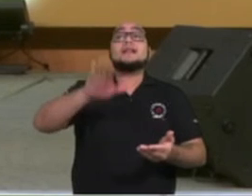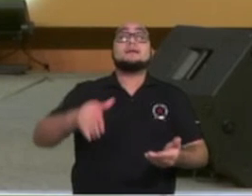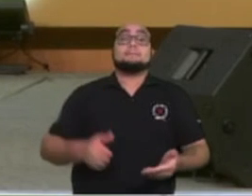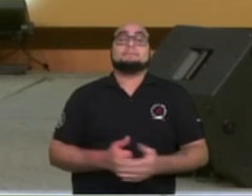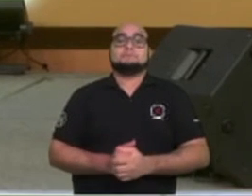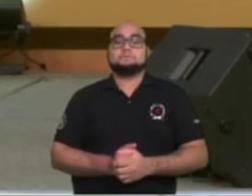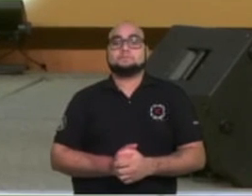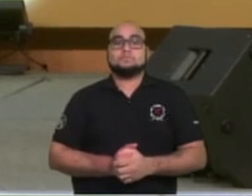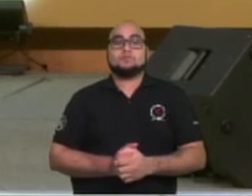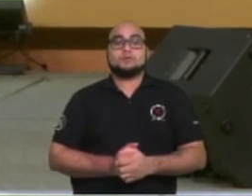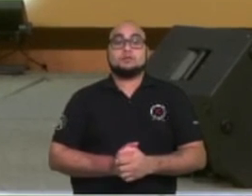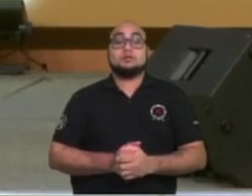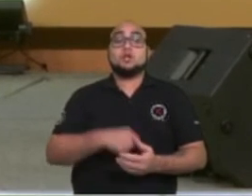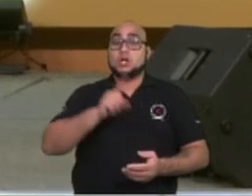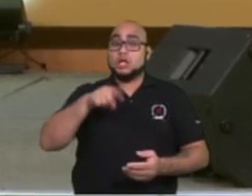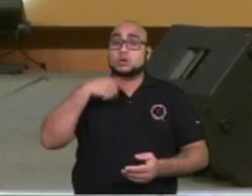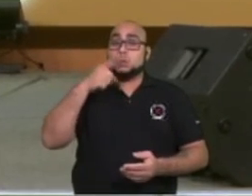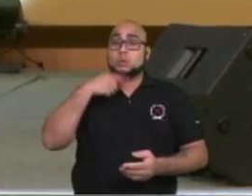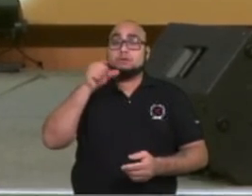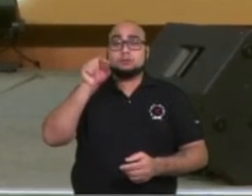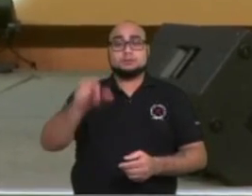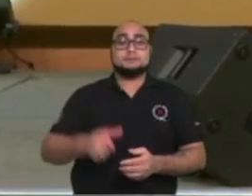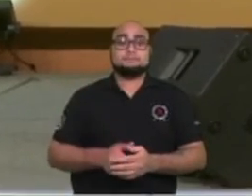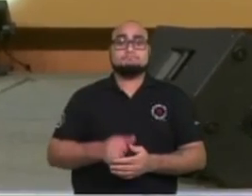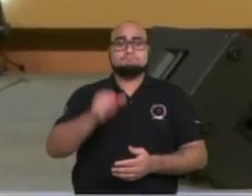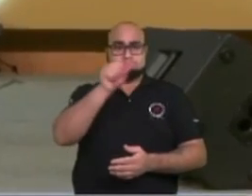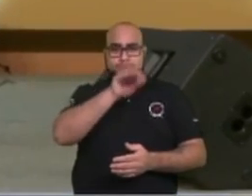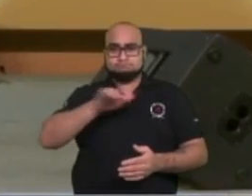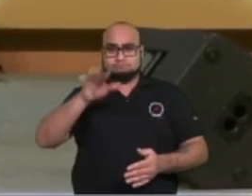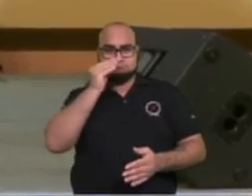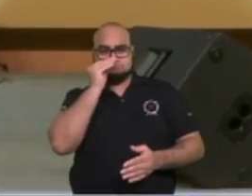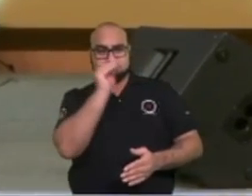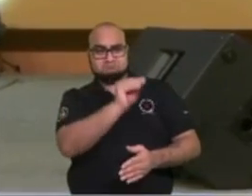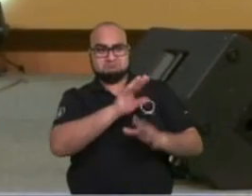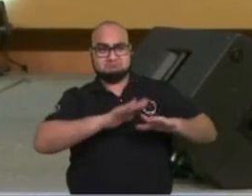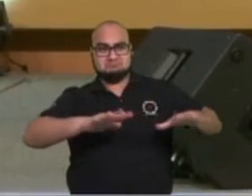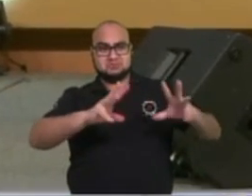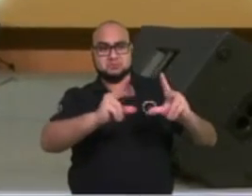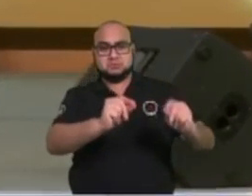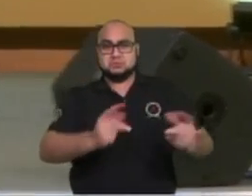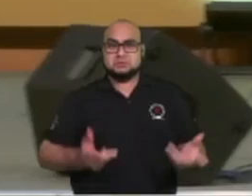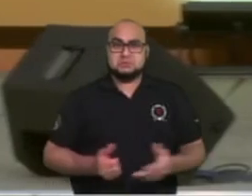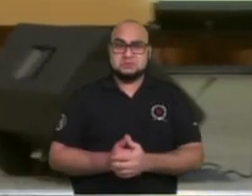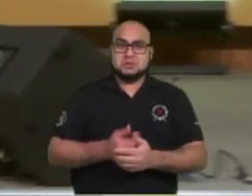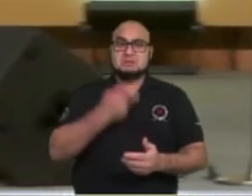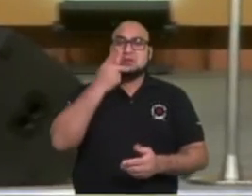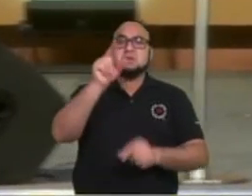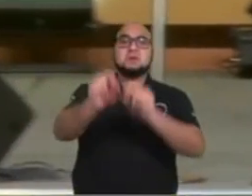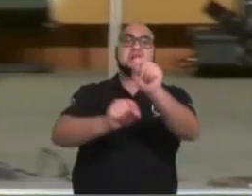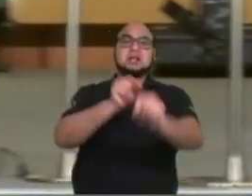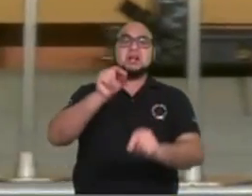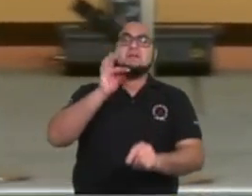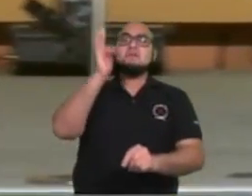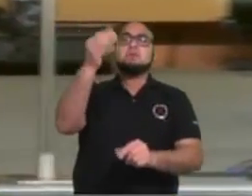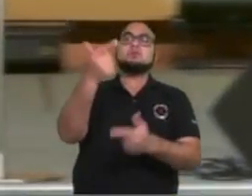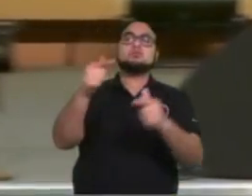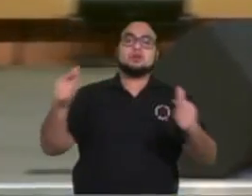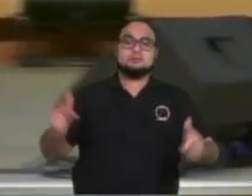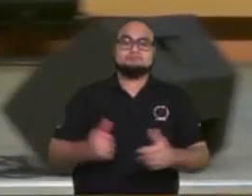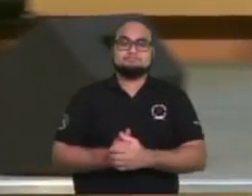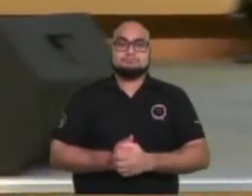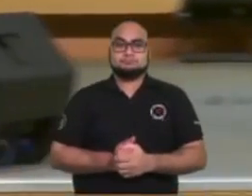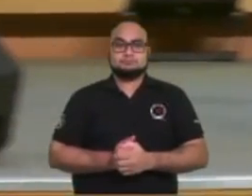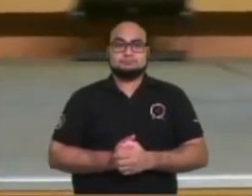aqueles que duvidam de você até em cima nas prestam você aqueles que dizem que você não vai ser nada qual é a voz